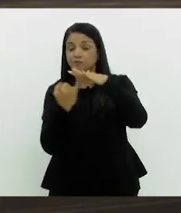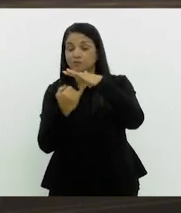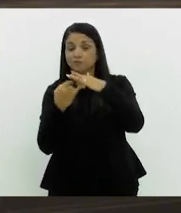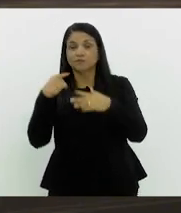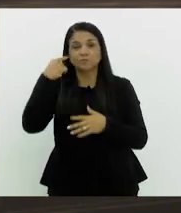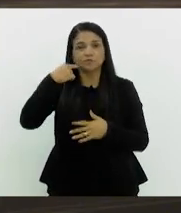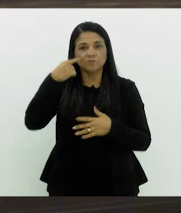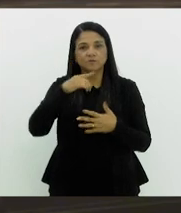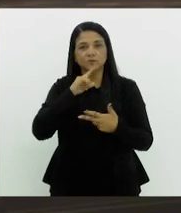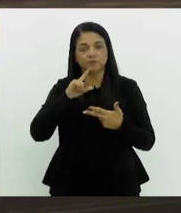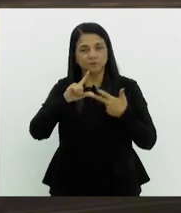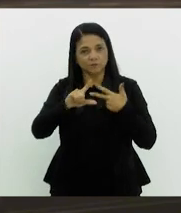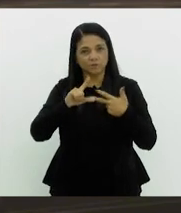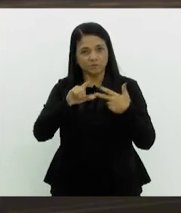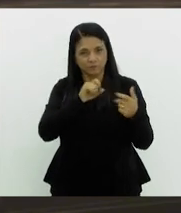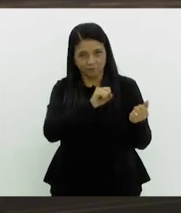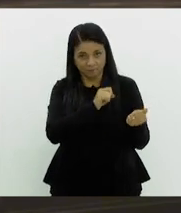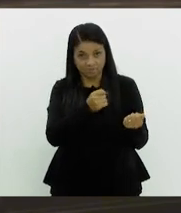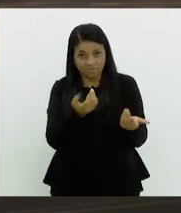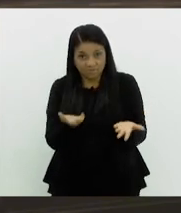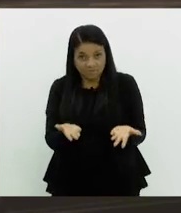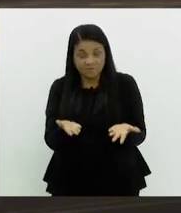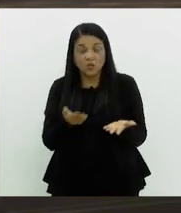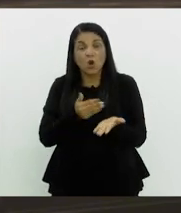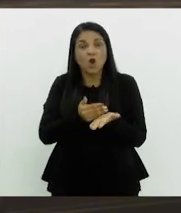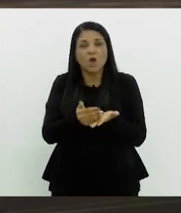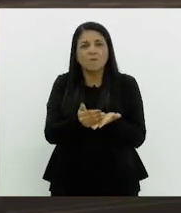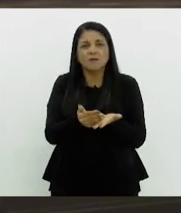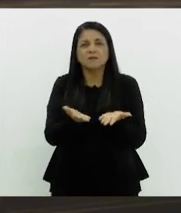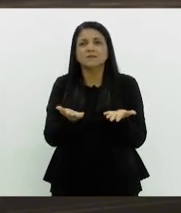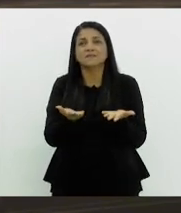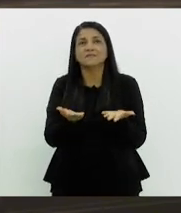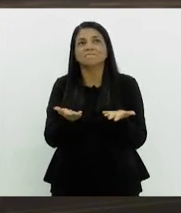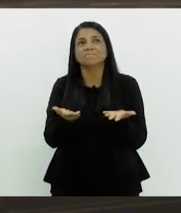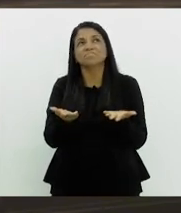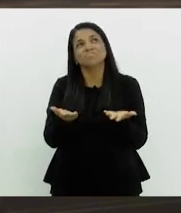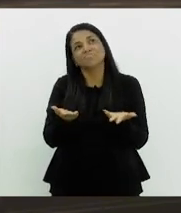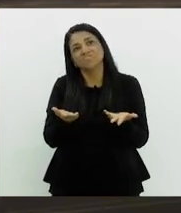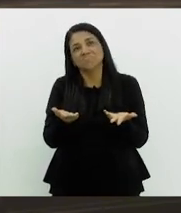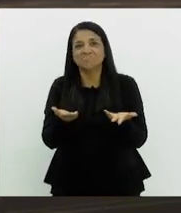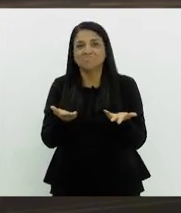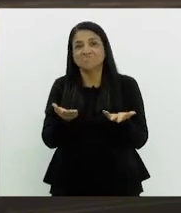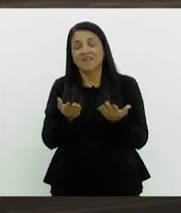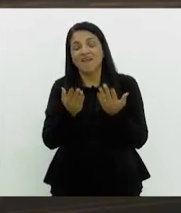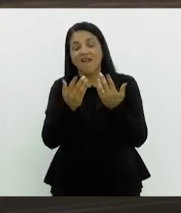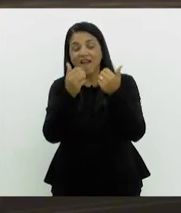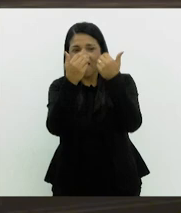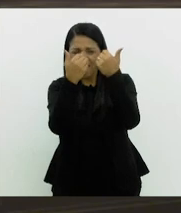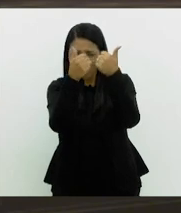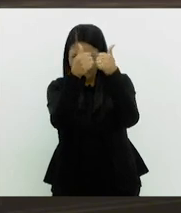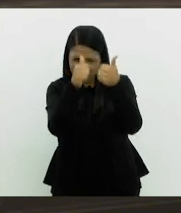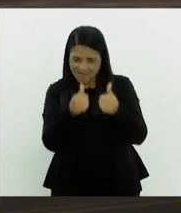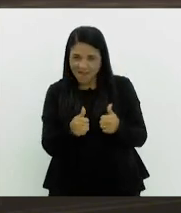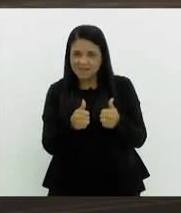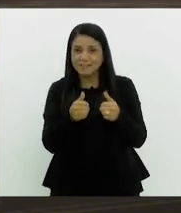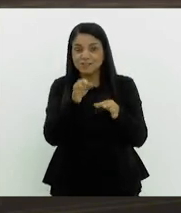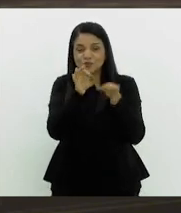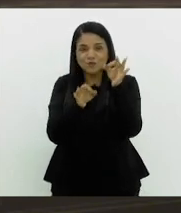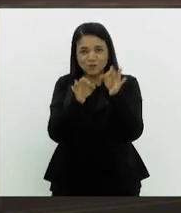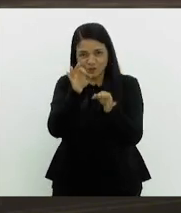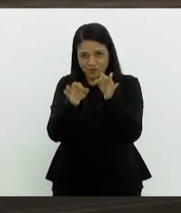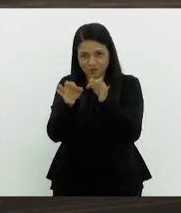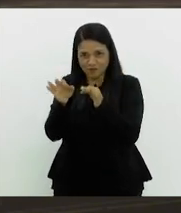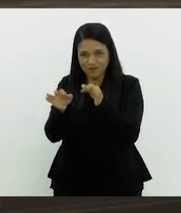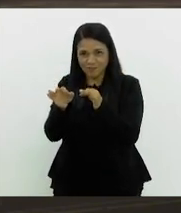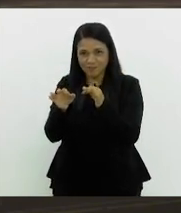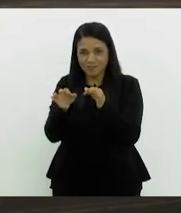Poder Legislativo. A gente começa, e tem que começar sempre em qualquer análise jurídica, quem faz a análise jurídica de trás